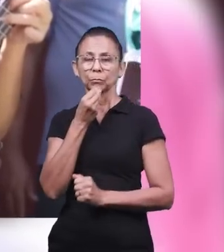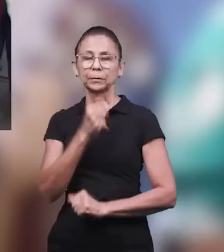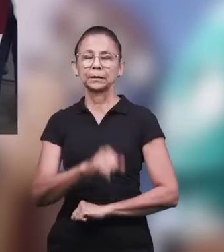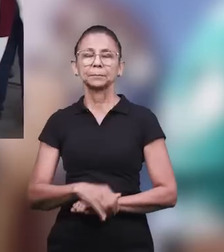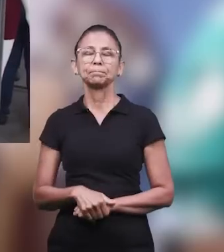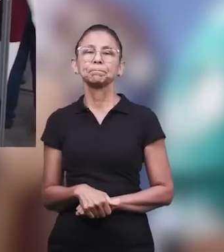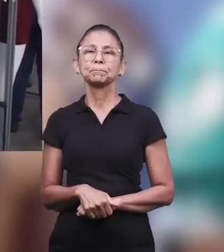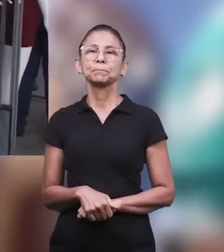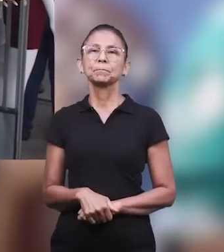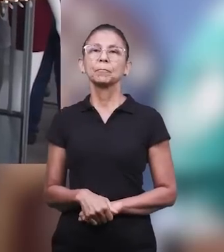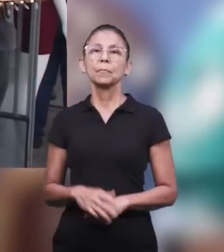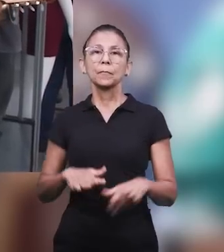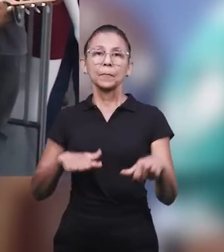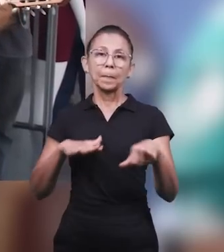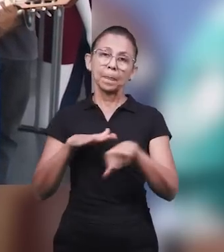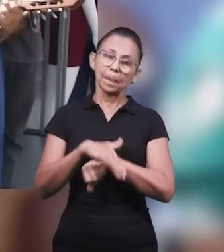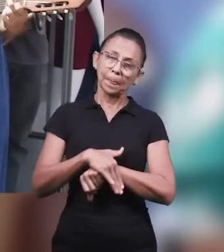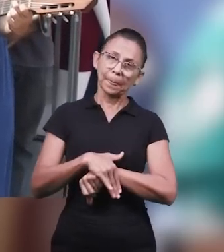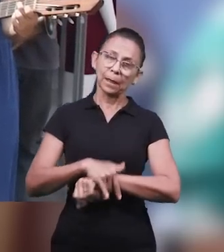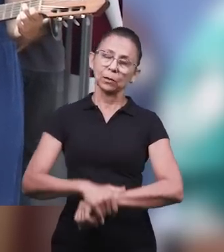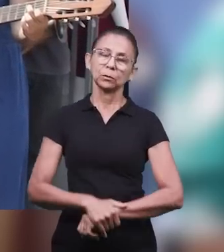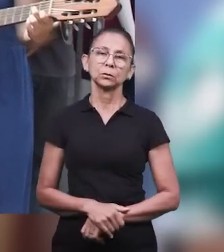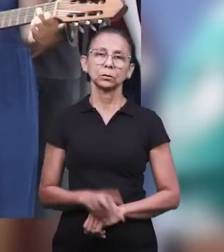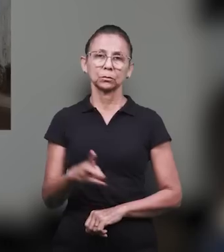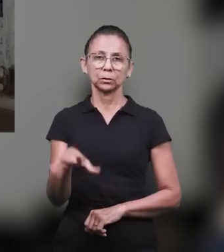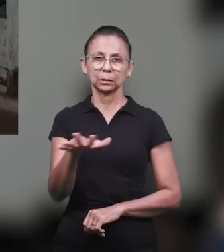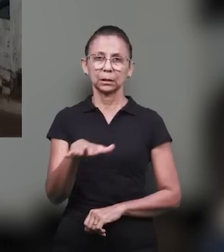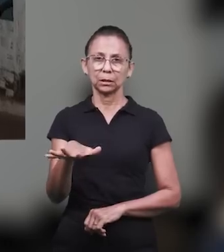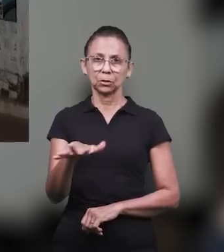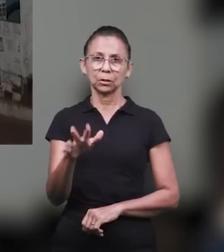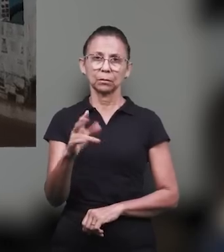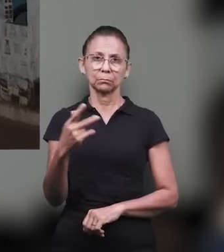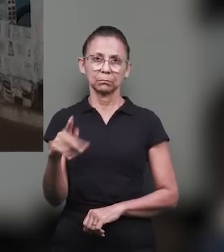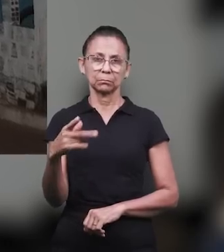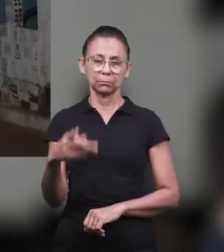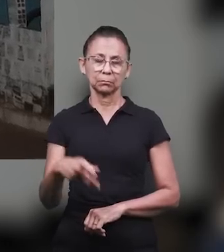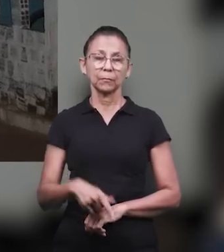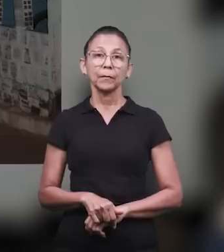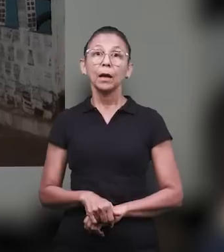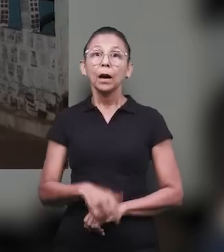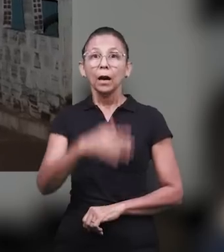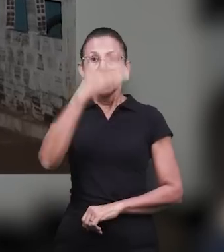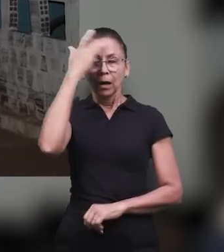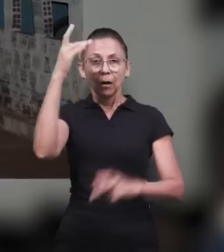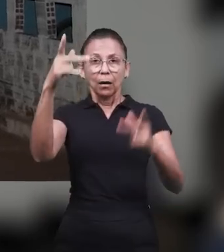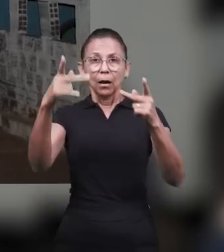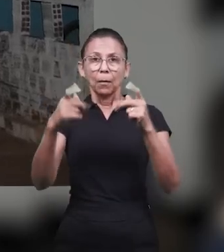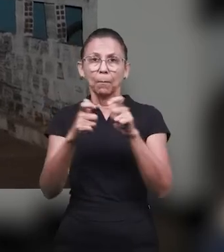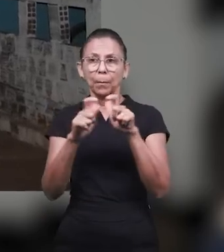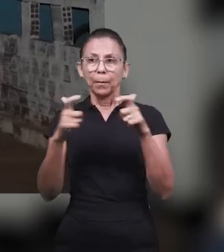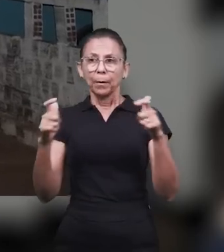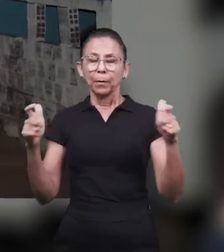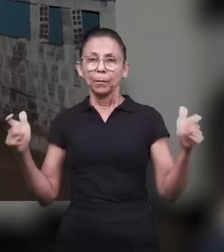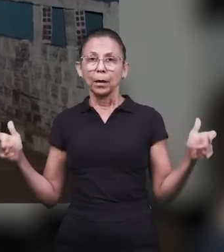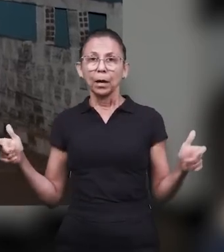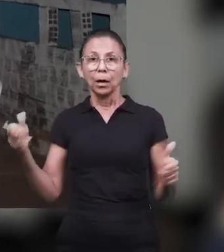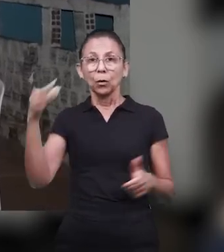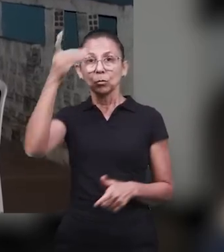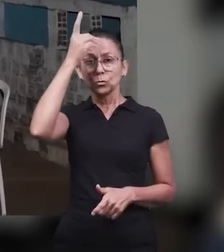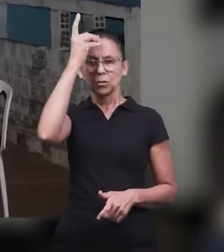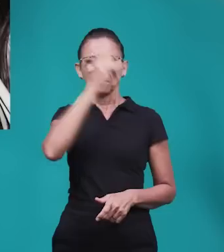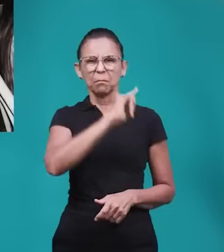E à noite, a ICM Parque Jaí, na mesma cidade, ficou repleta de visitantes. Muitos foram identificados pelos